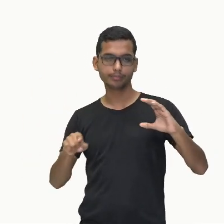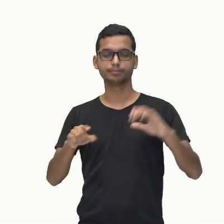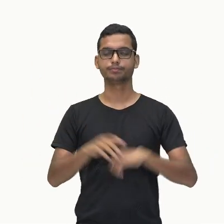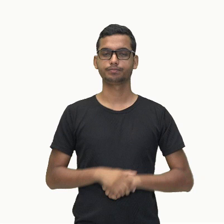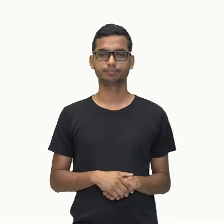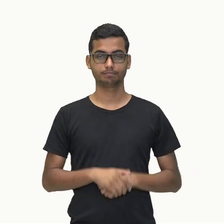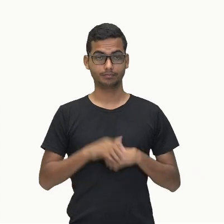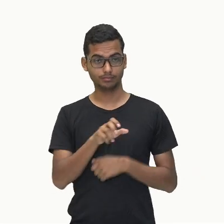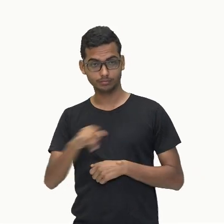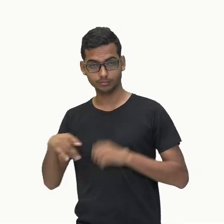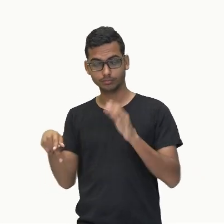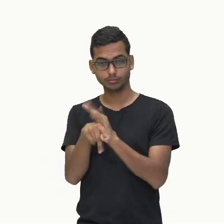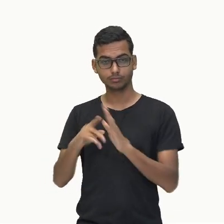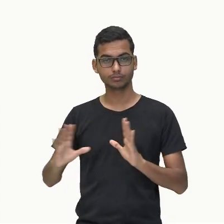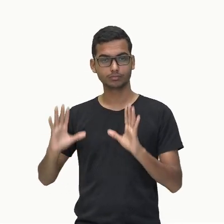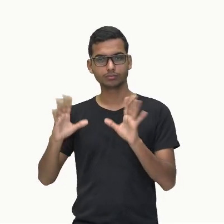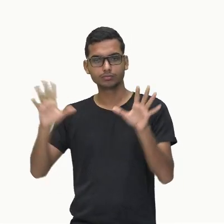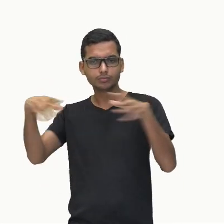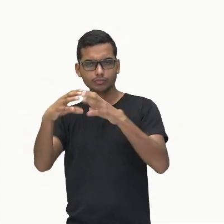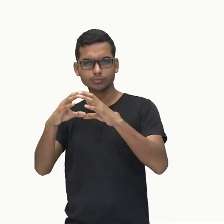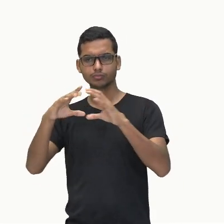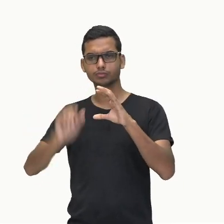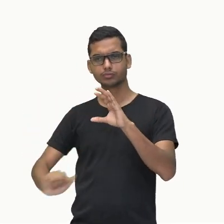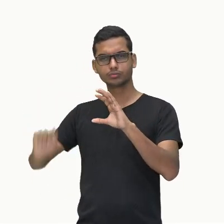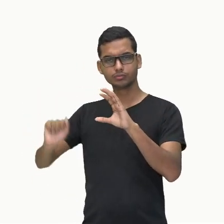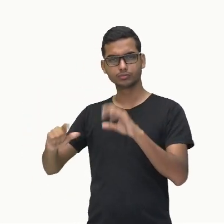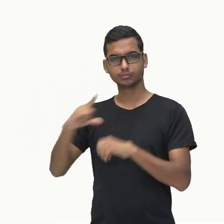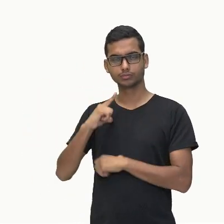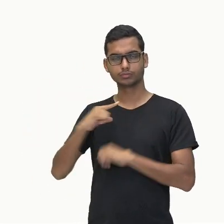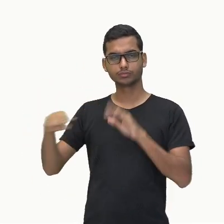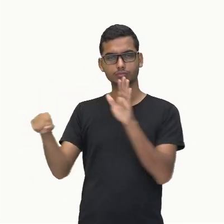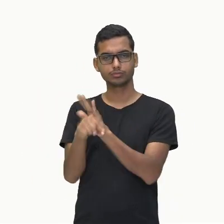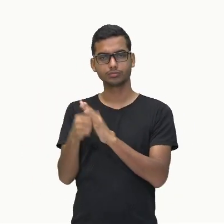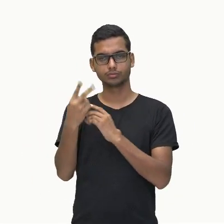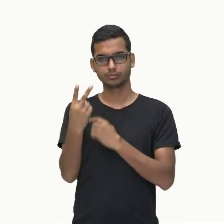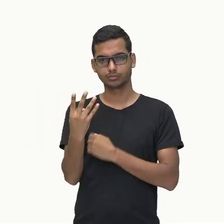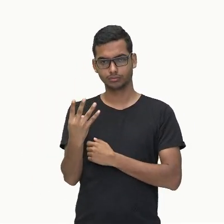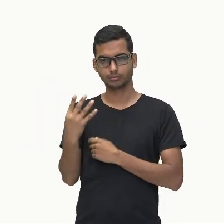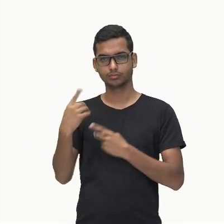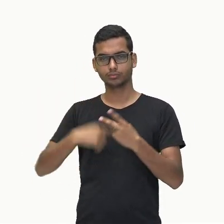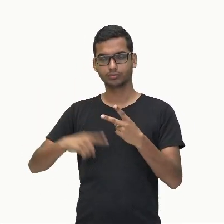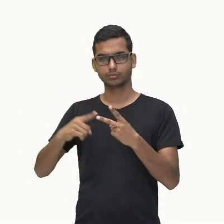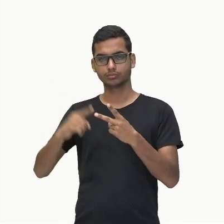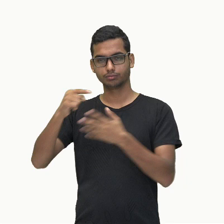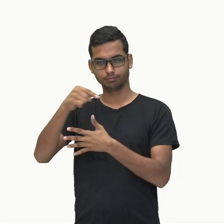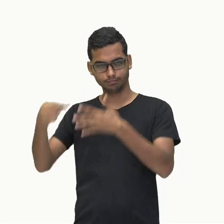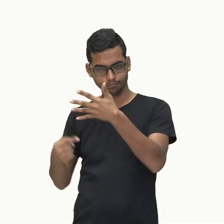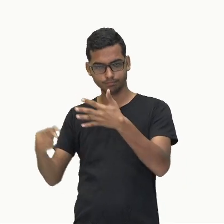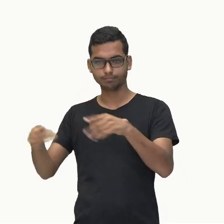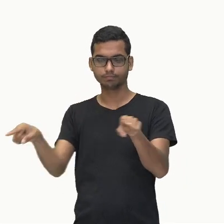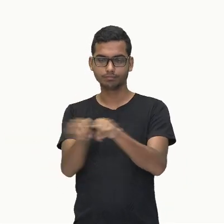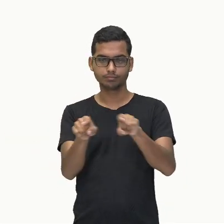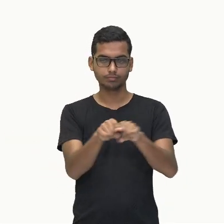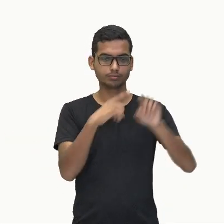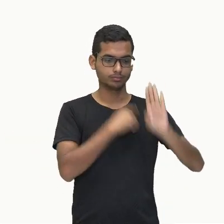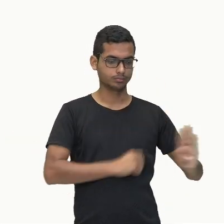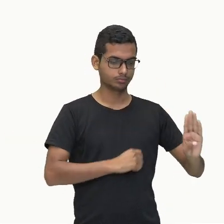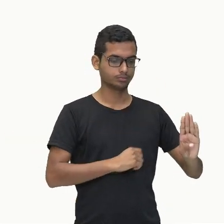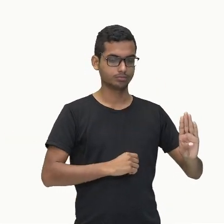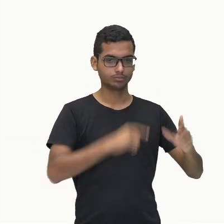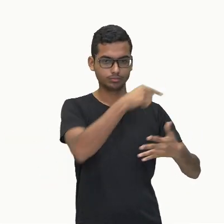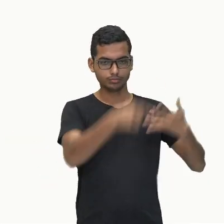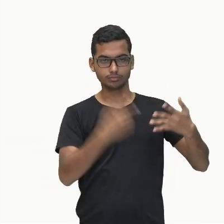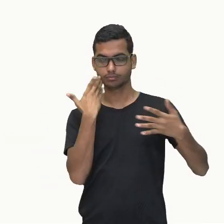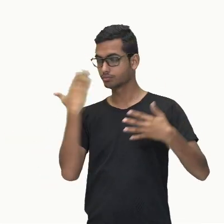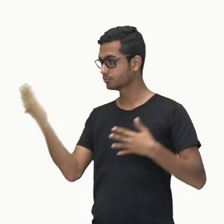os elementos menos 4, menos 2, 0, 1 e 3, e o conjunto B, que tem os elementos menos 2, 0, 2 e